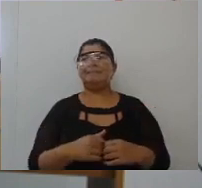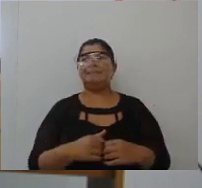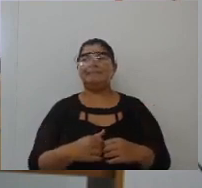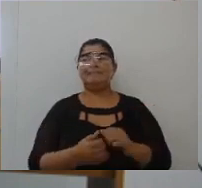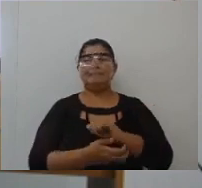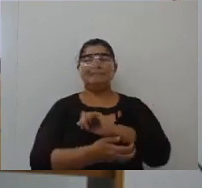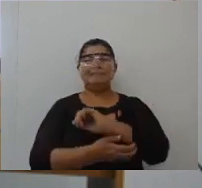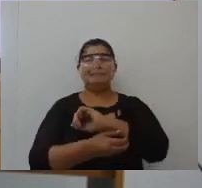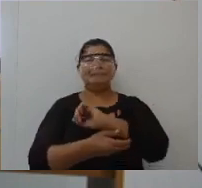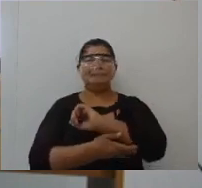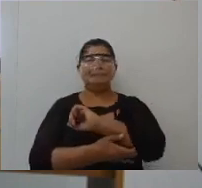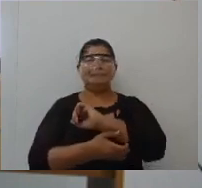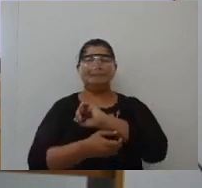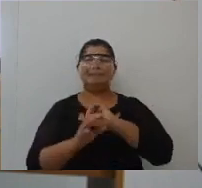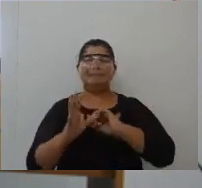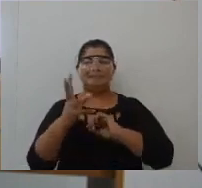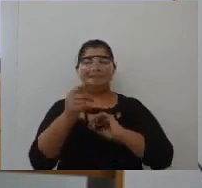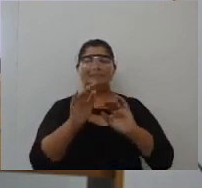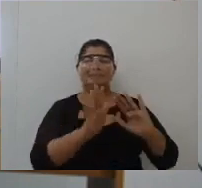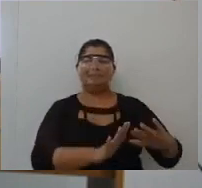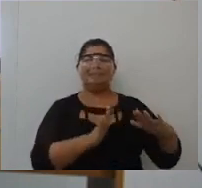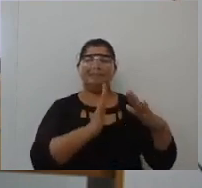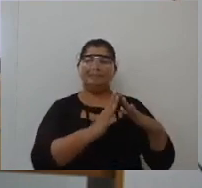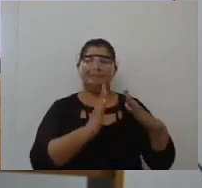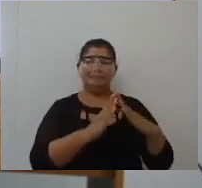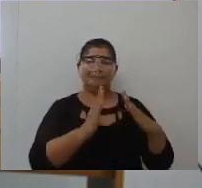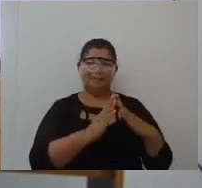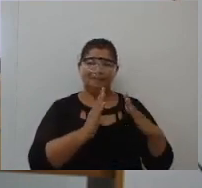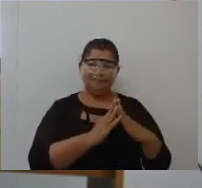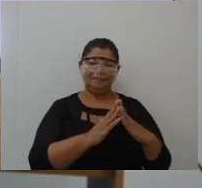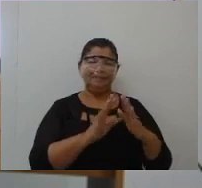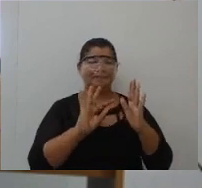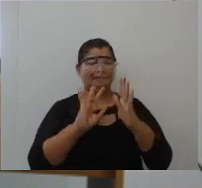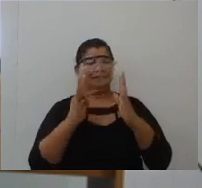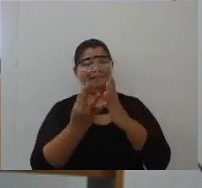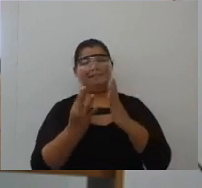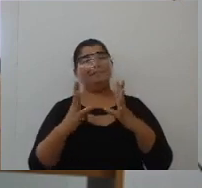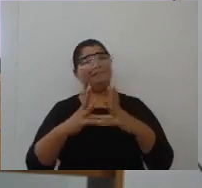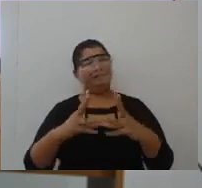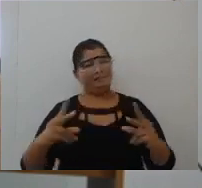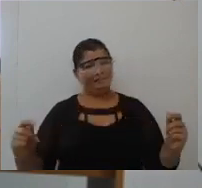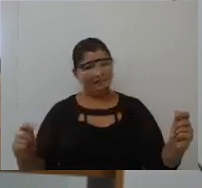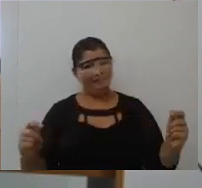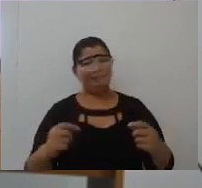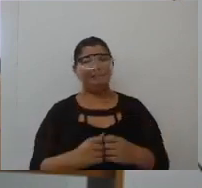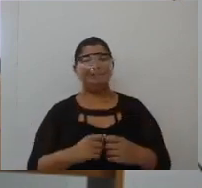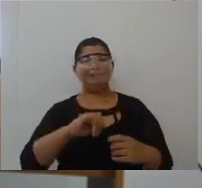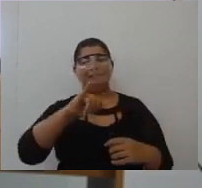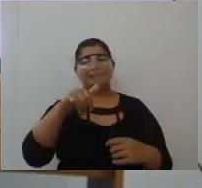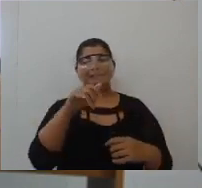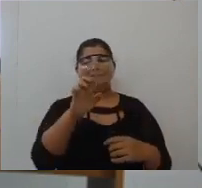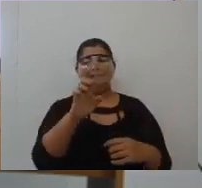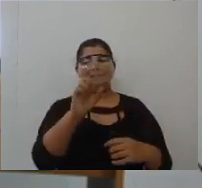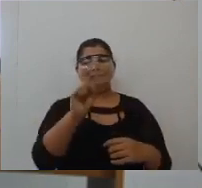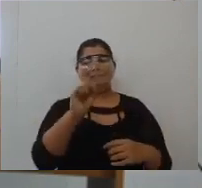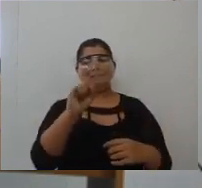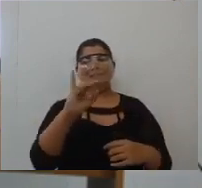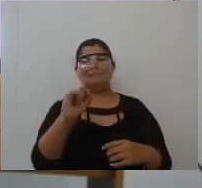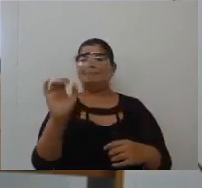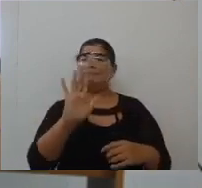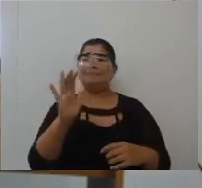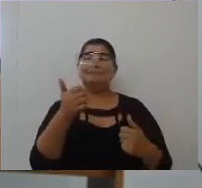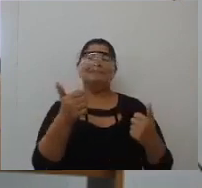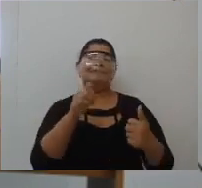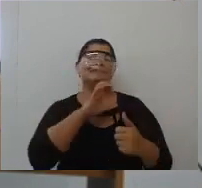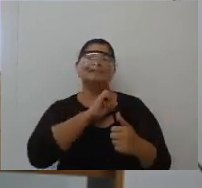Para todo mundo ficar em casa, se cuidar para passar logo esse momento de quarentena, né? Jéssica Alves, olá, estou amando as suas